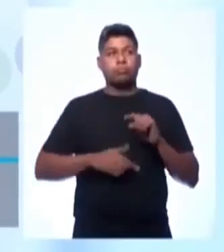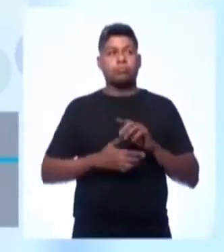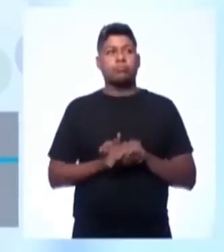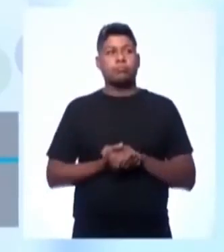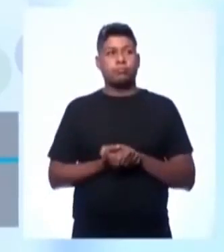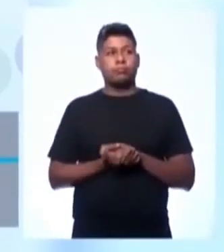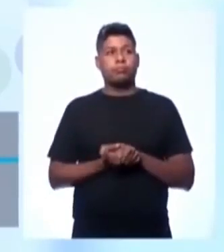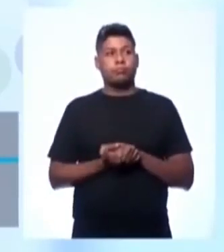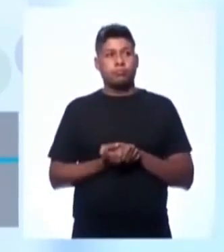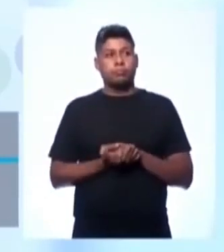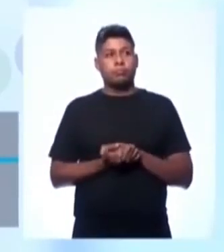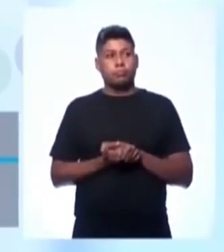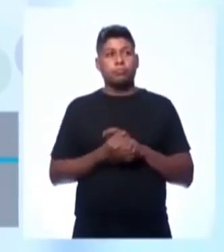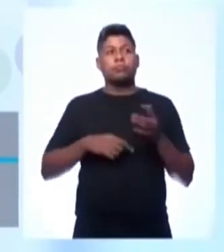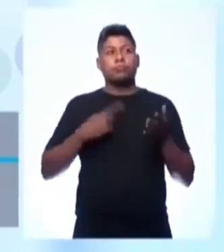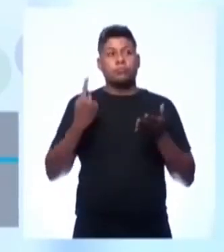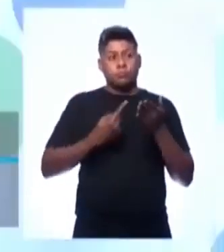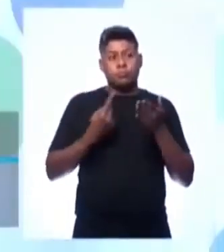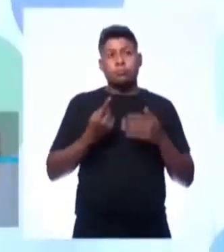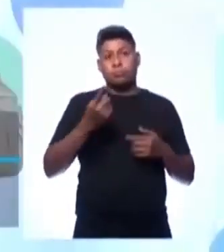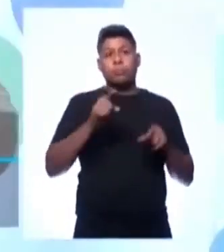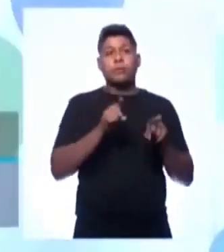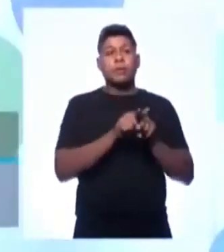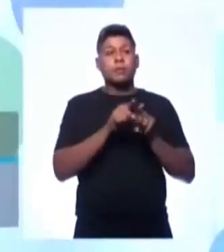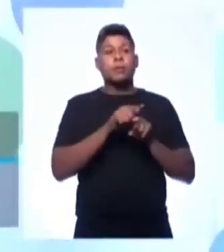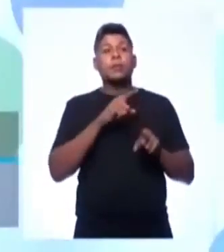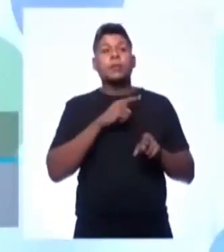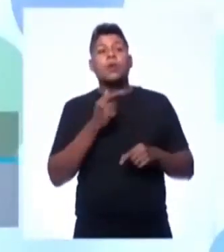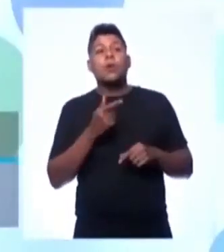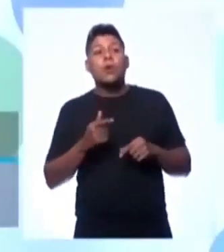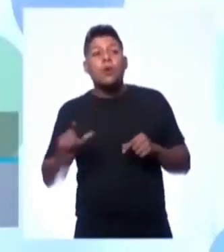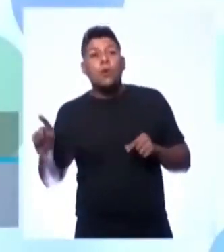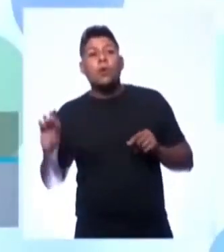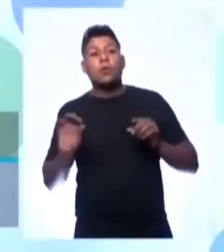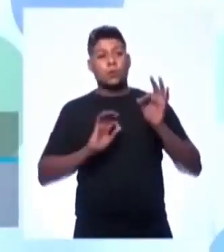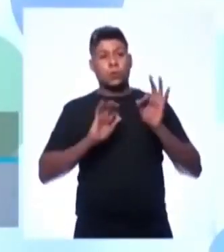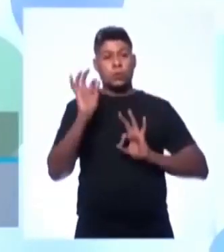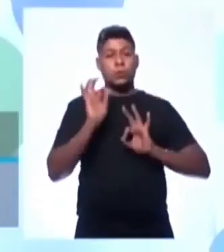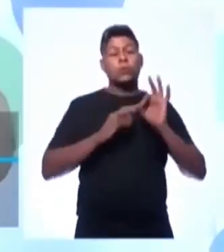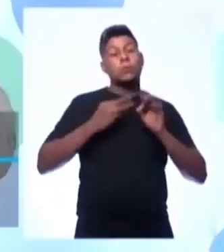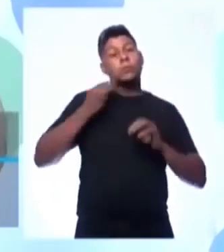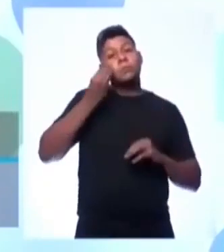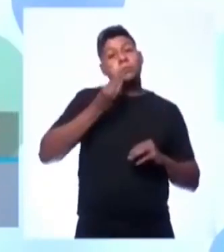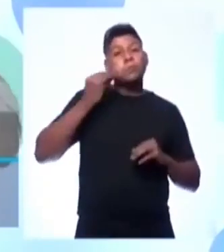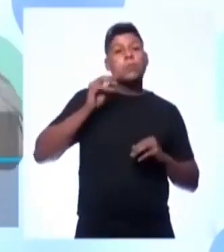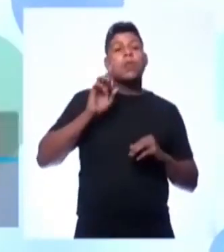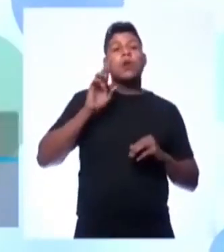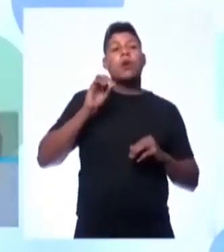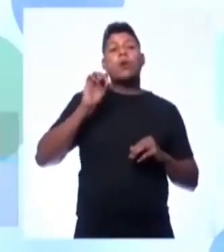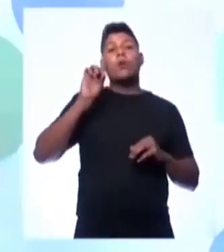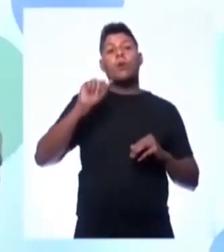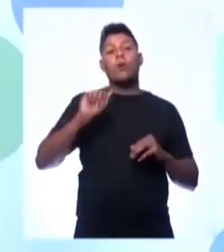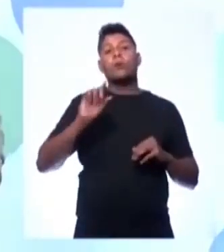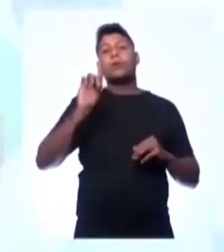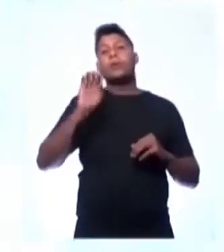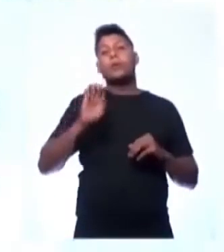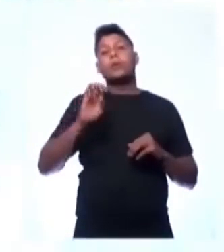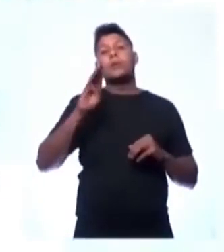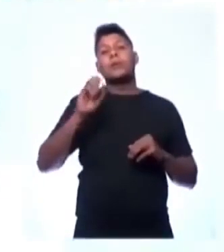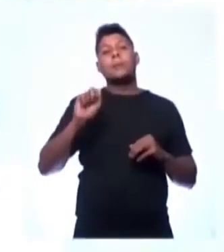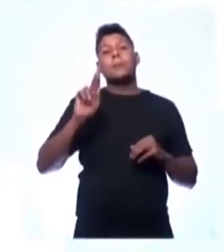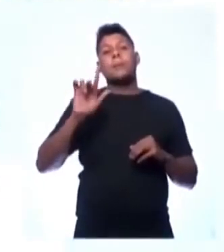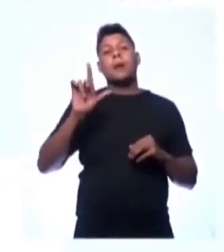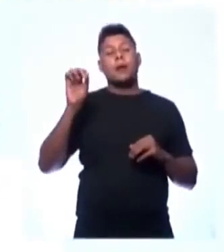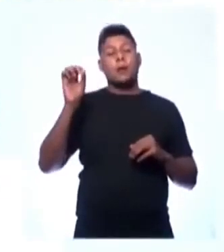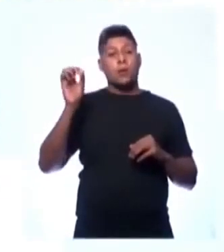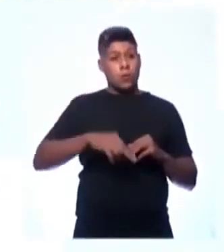né? Na apostila de vocês também, estudante, tem uma outra montagem experimental que é a roda de Barlow, né? E